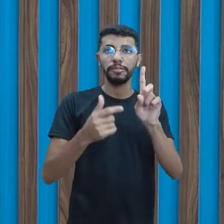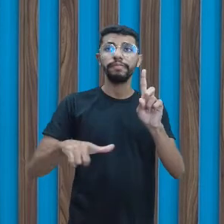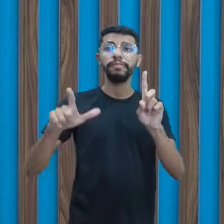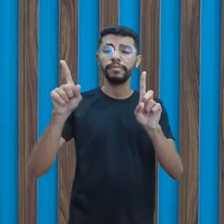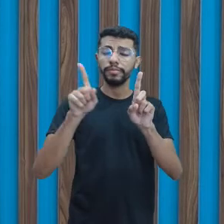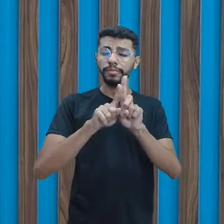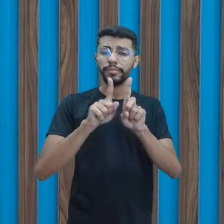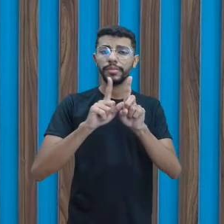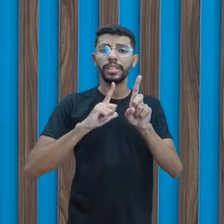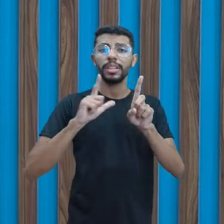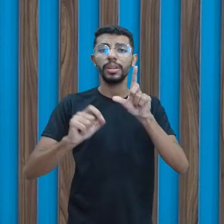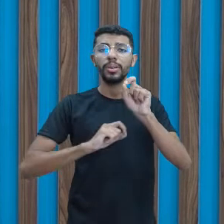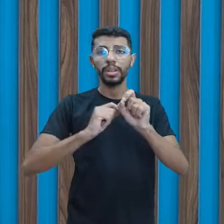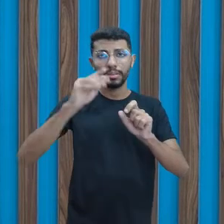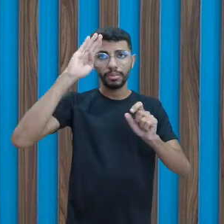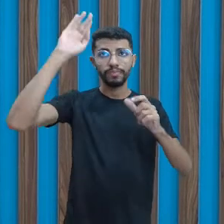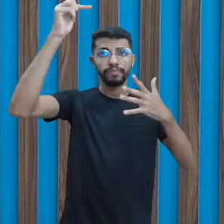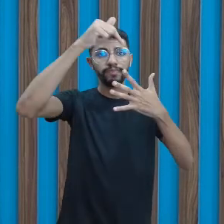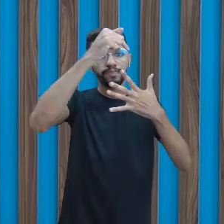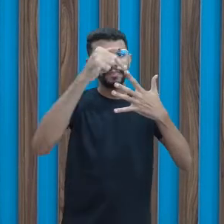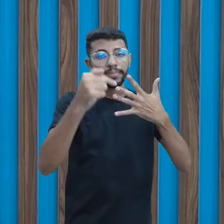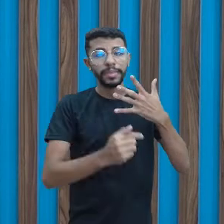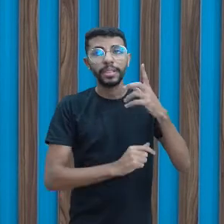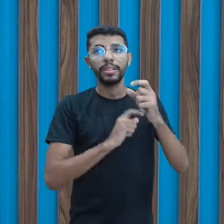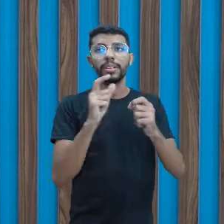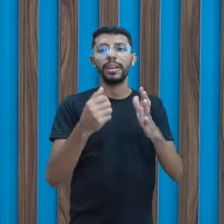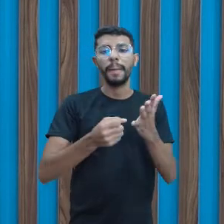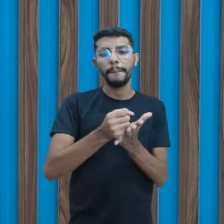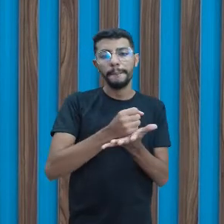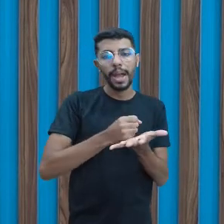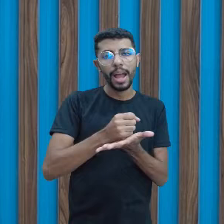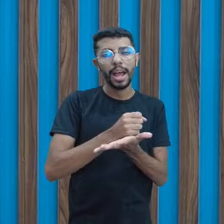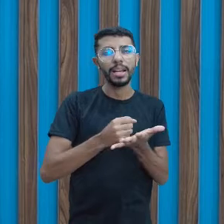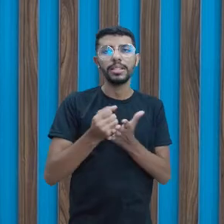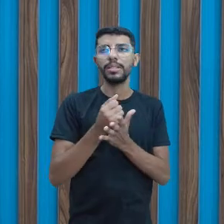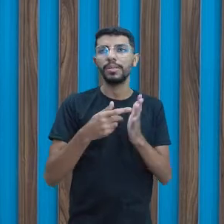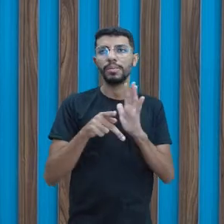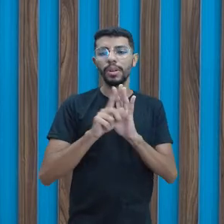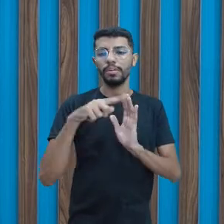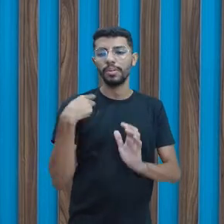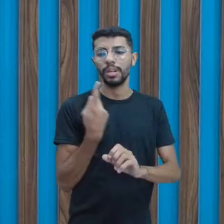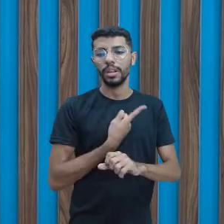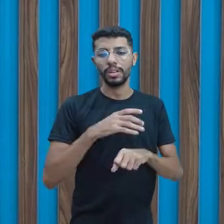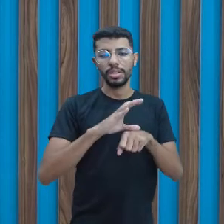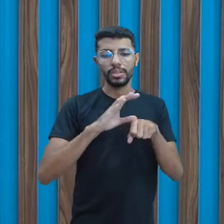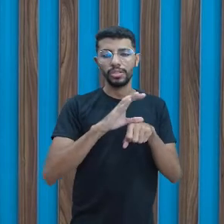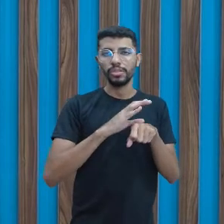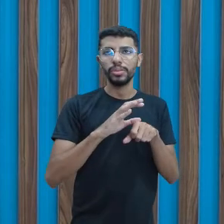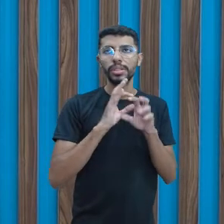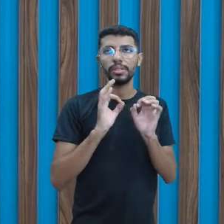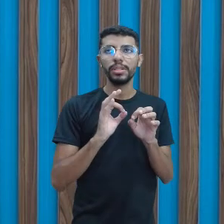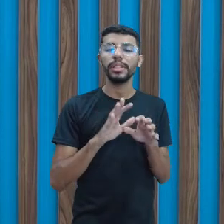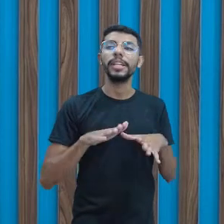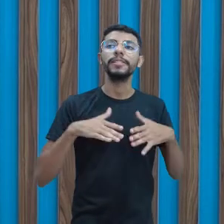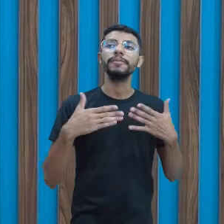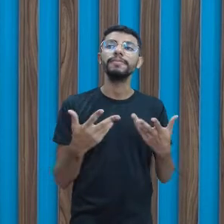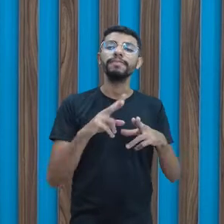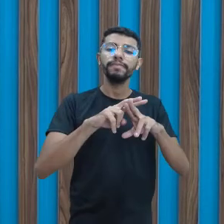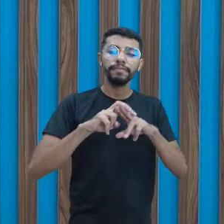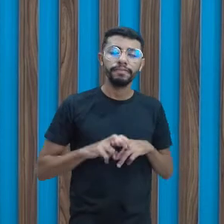princípios, né? Assim, basilares da nossa Constituição. E nesse sentido, né,